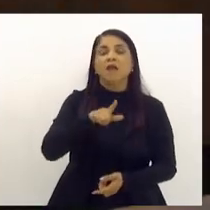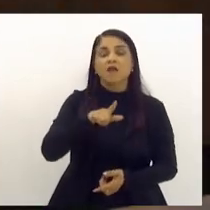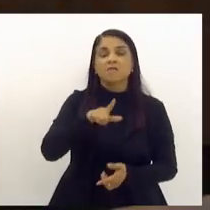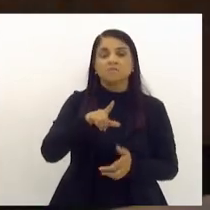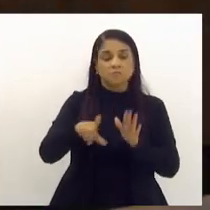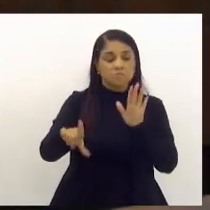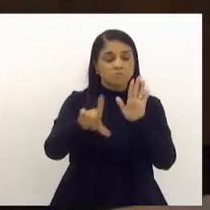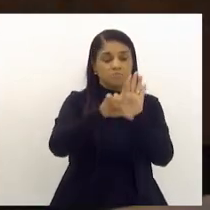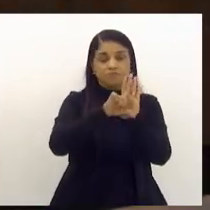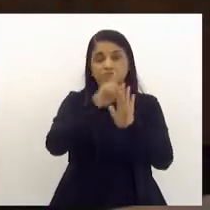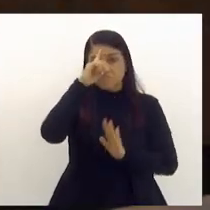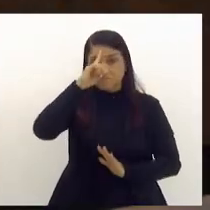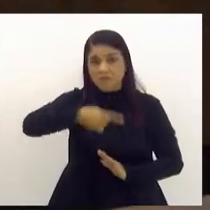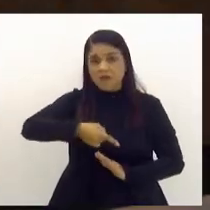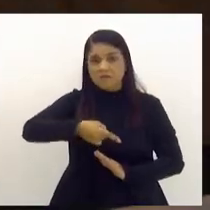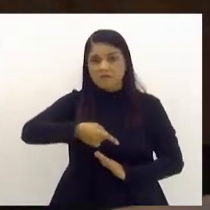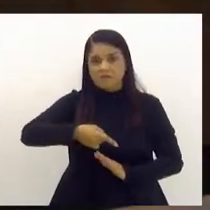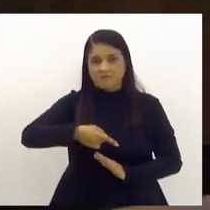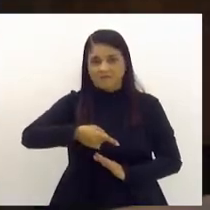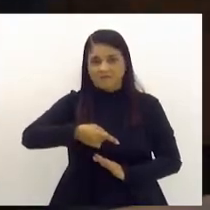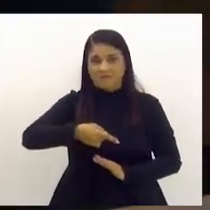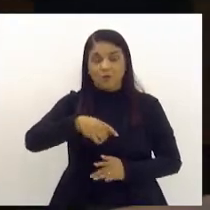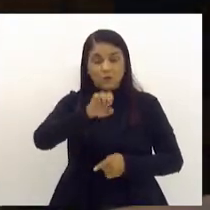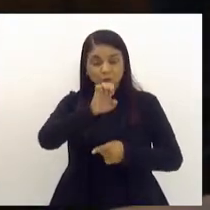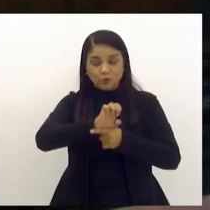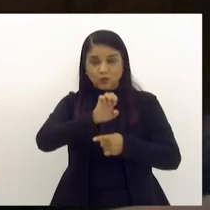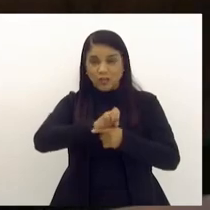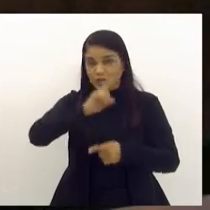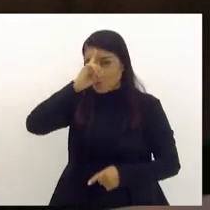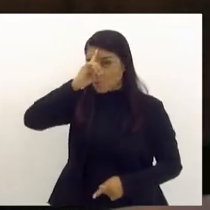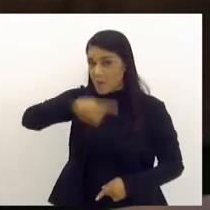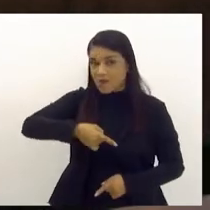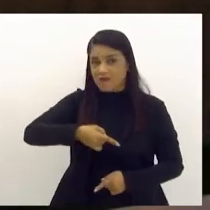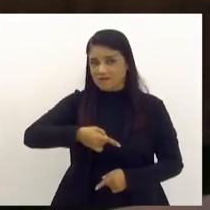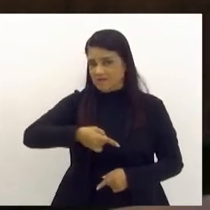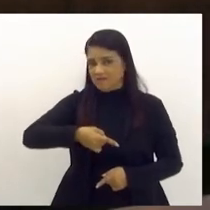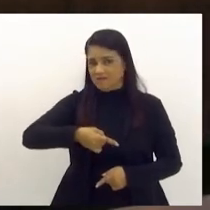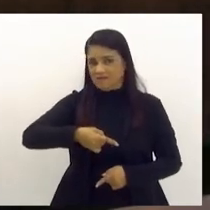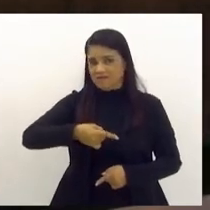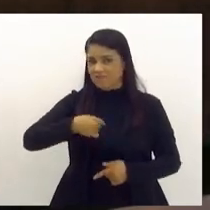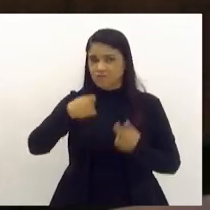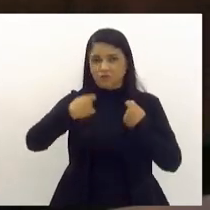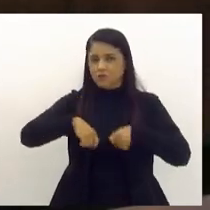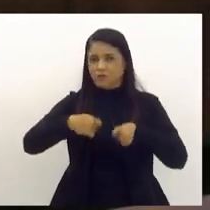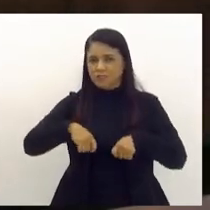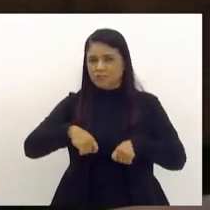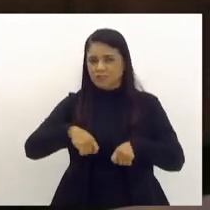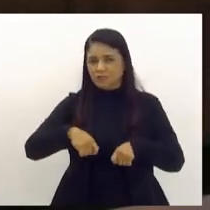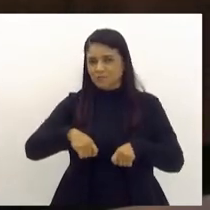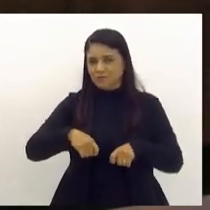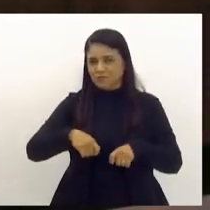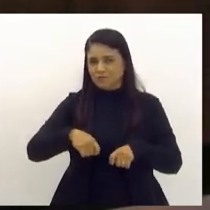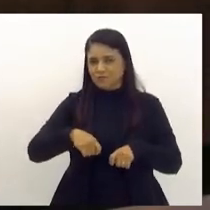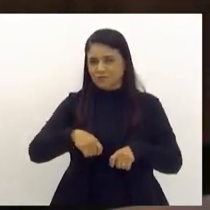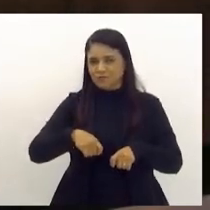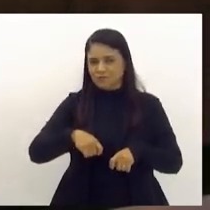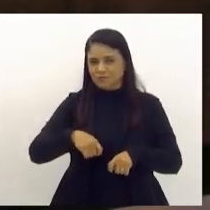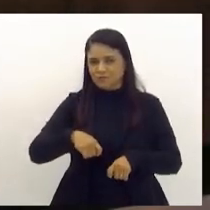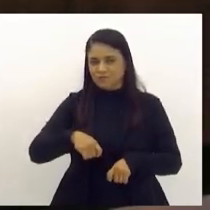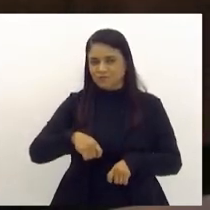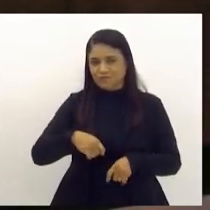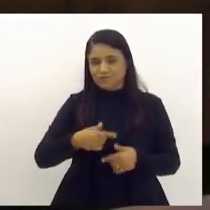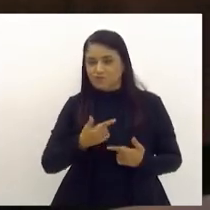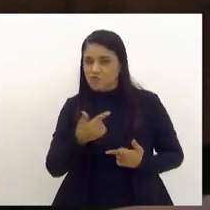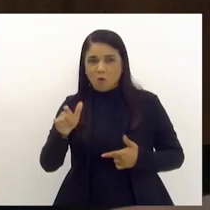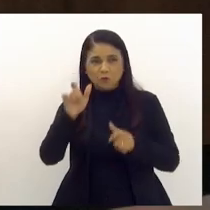leis. Quem deve mandar é o Estado. Nós não precisamos de xerifes. Nós